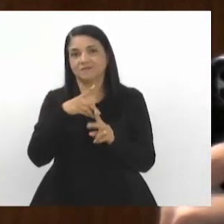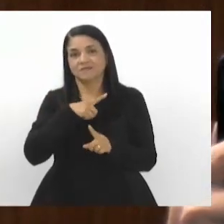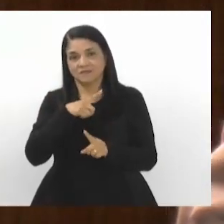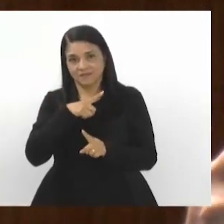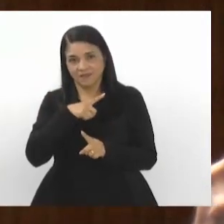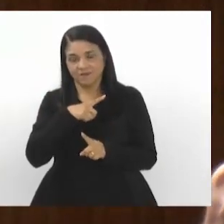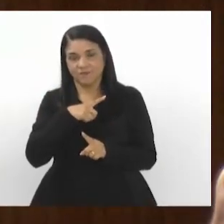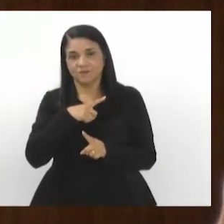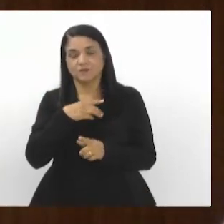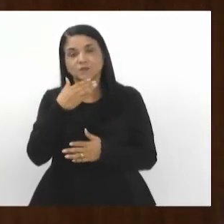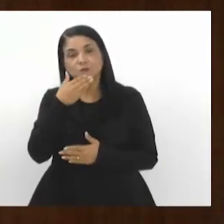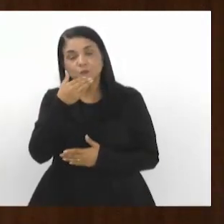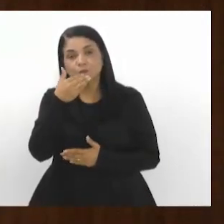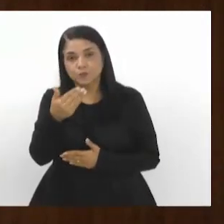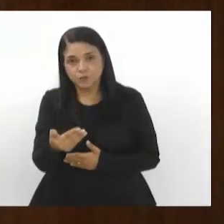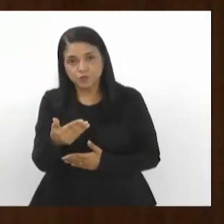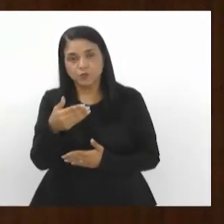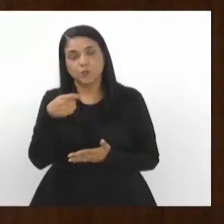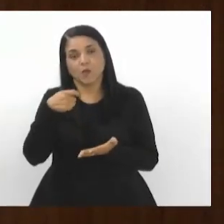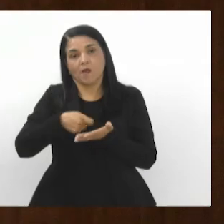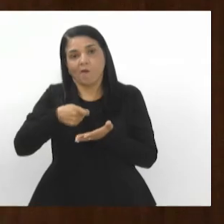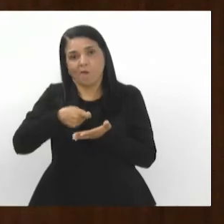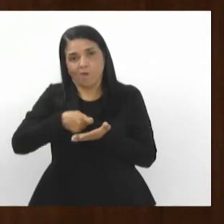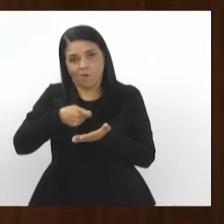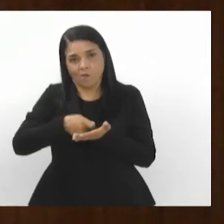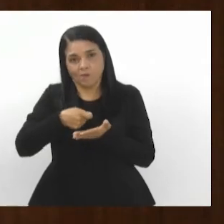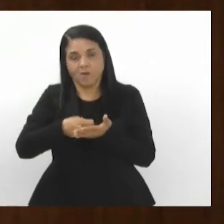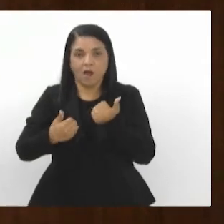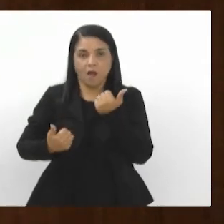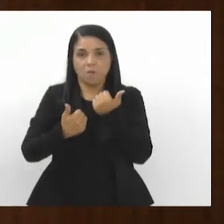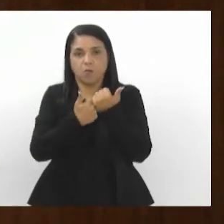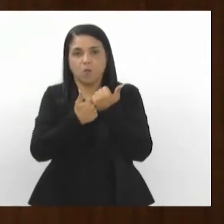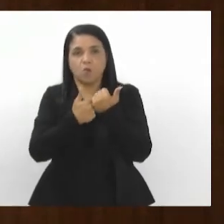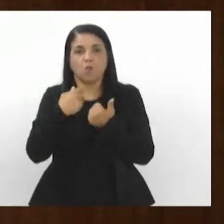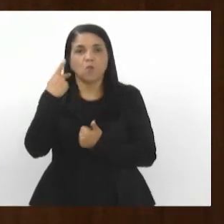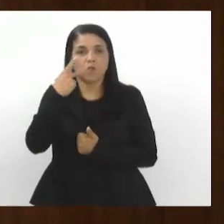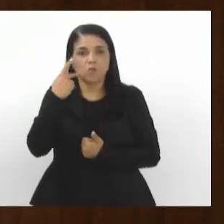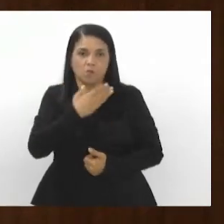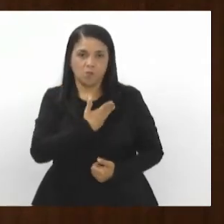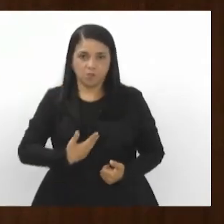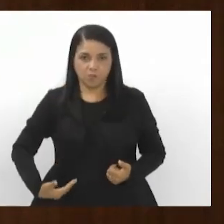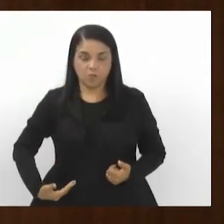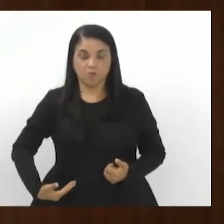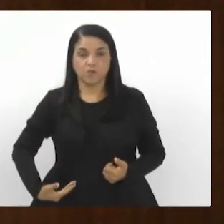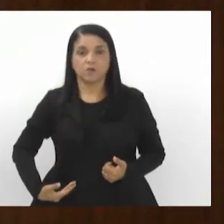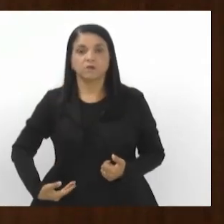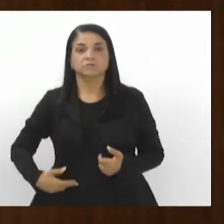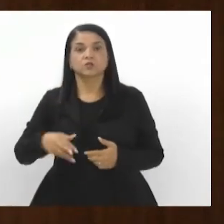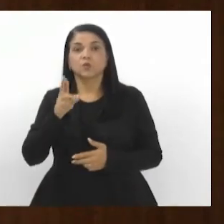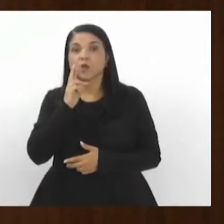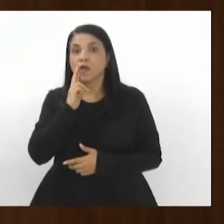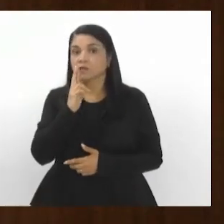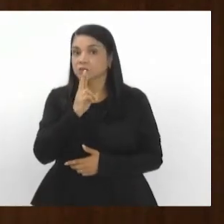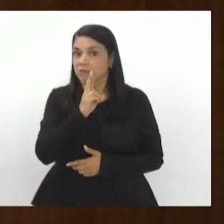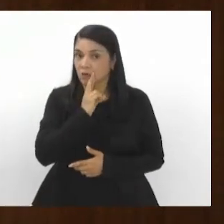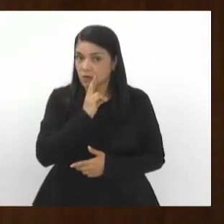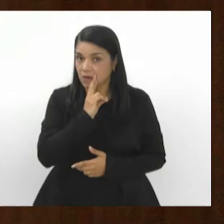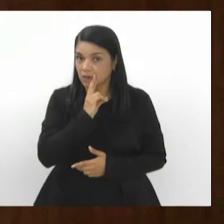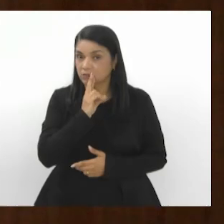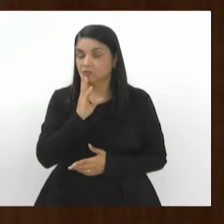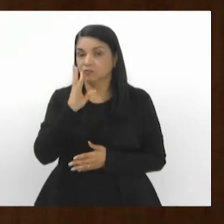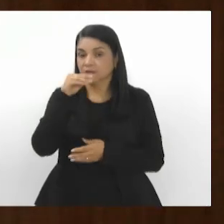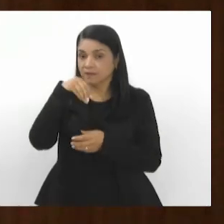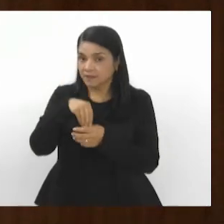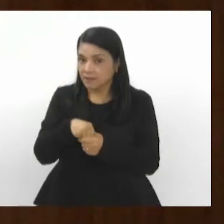aqui a solicitação e a cobrança de apoios de políticas públicas, como o caso de um restaurante para a Faculdade